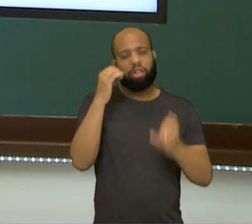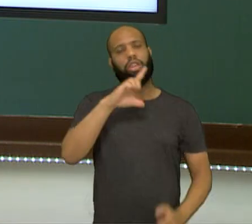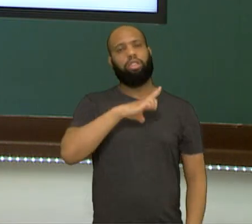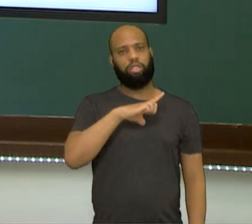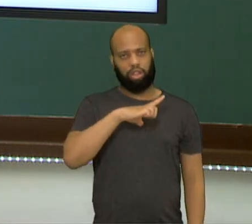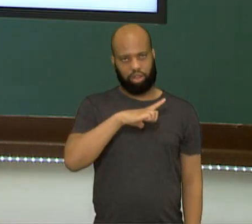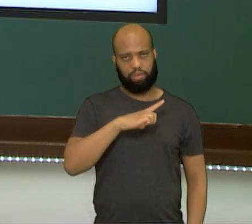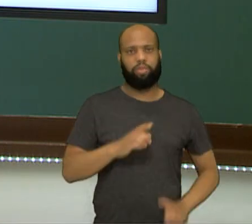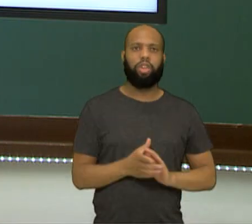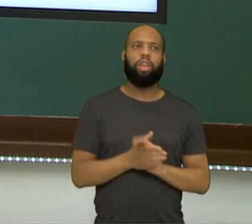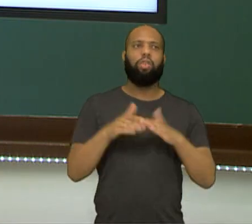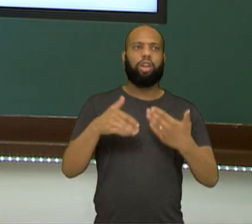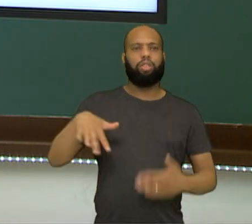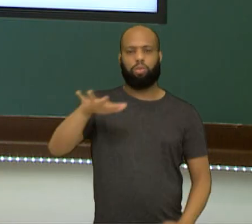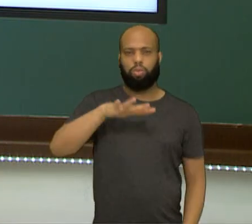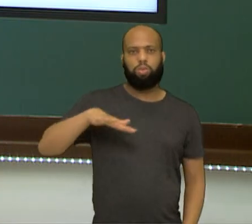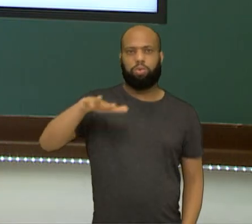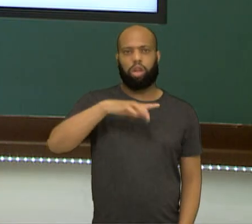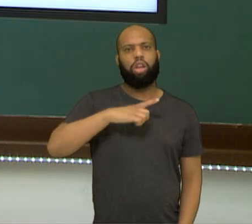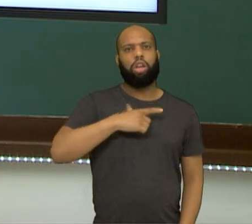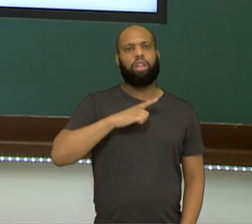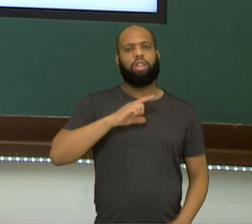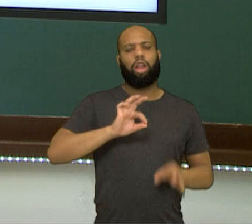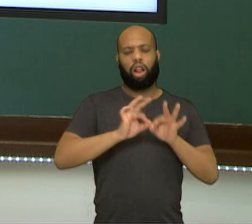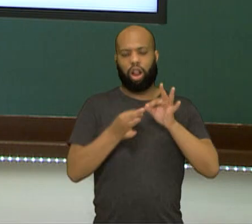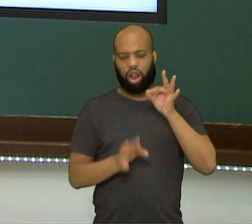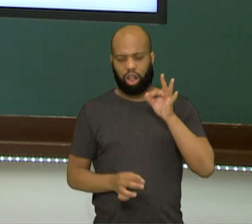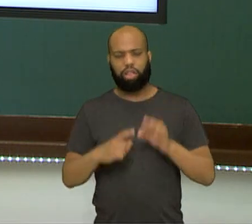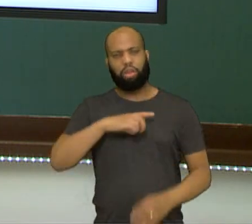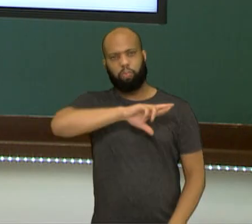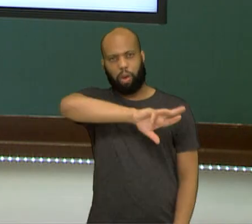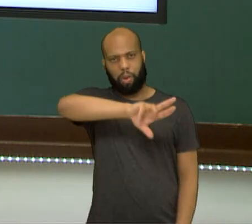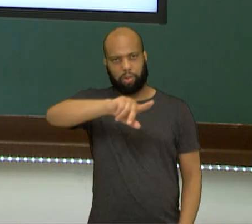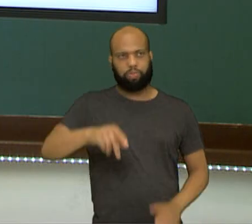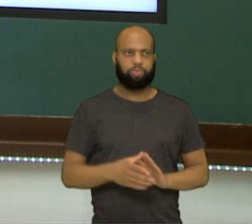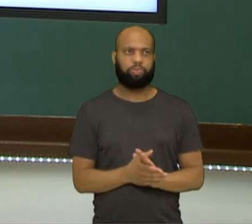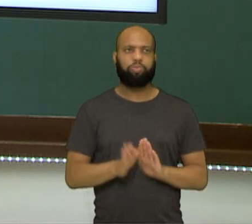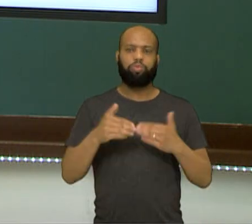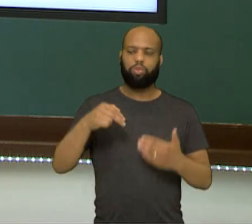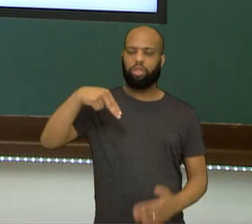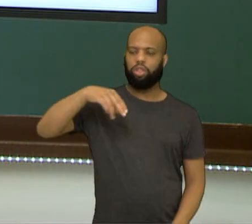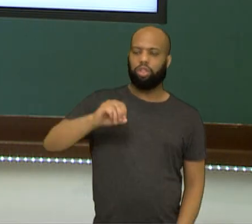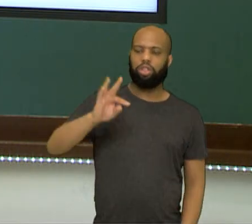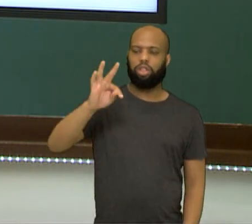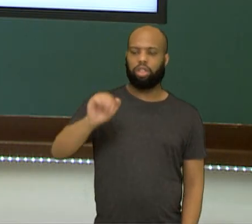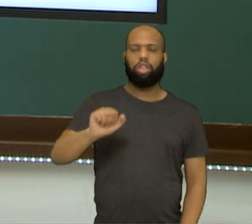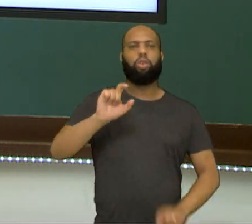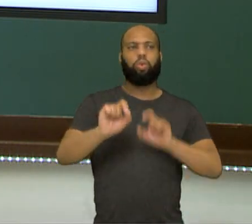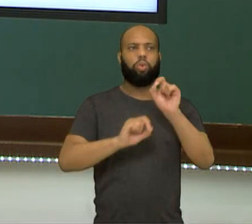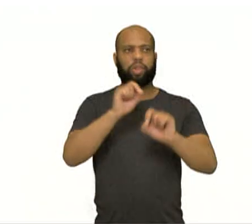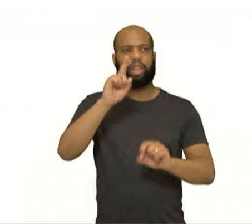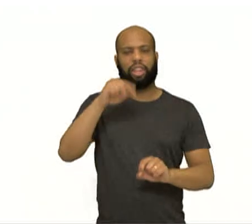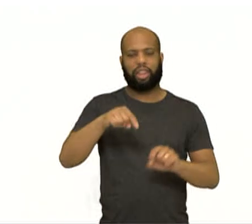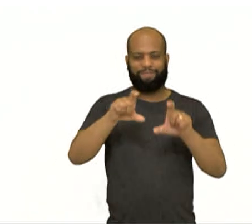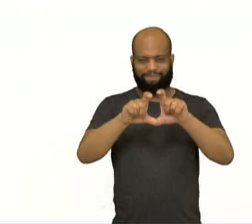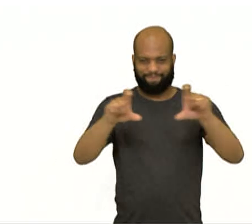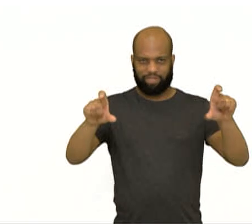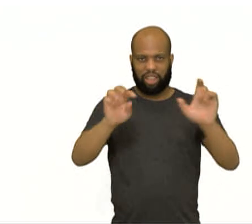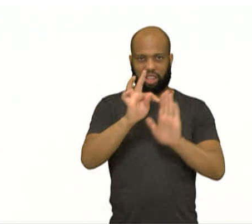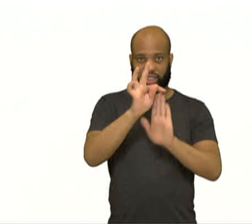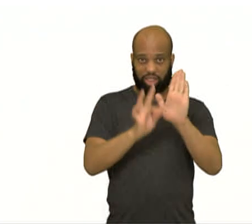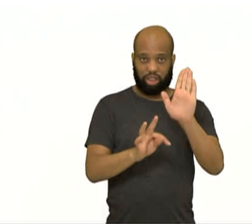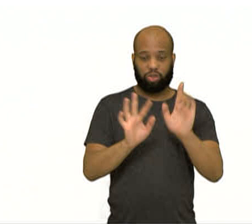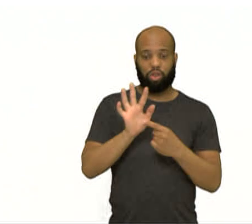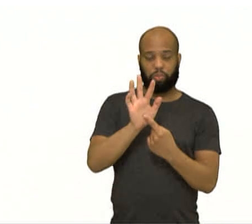esse campo é muito, muito extenso. Em geral, a nota, né? A notinha, sabe? Pequenininho. A nota